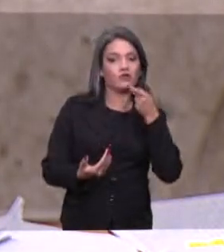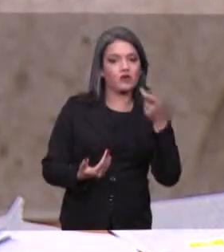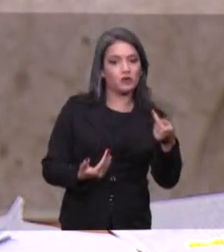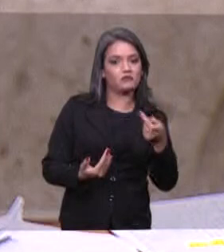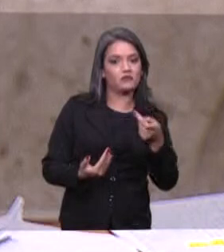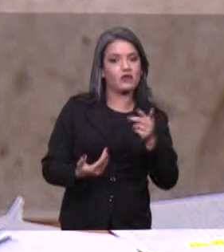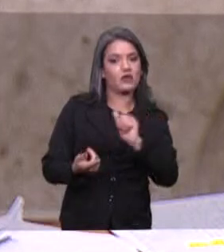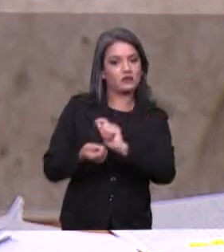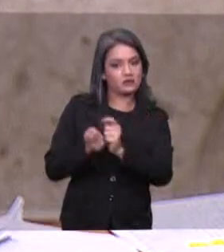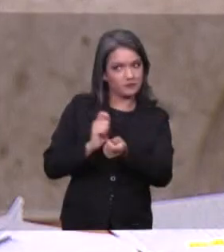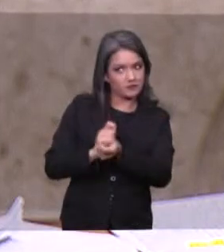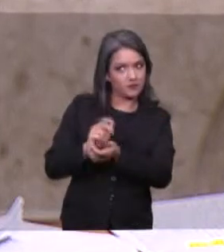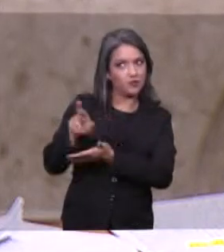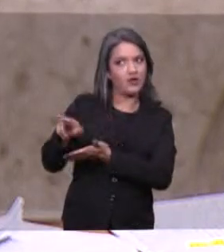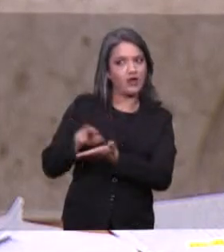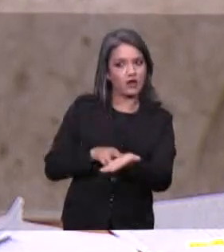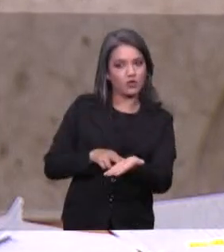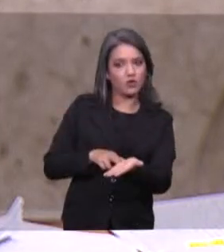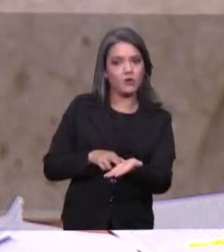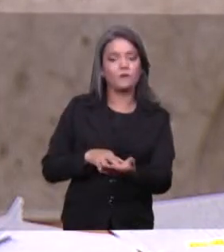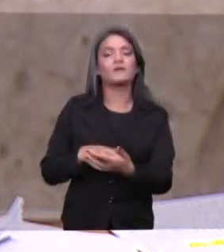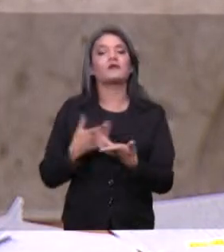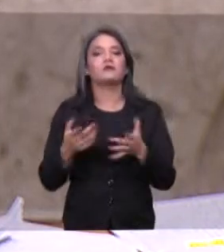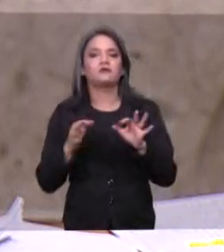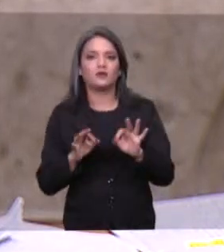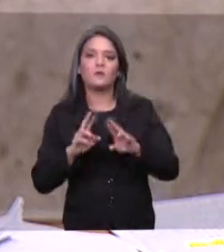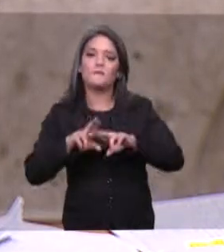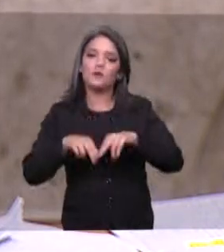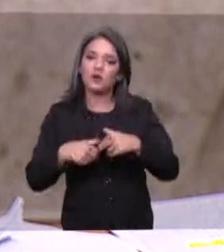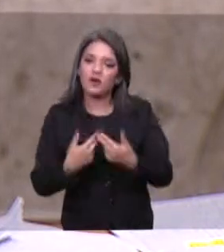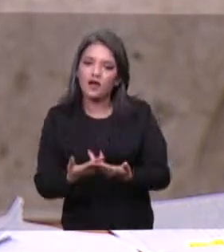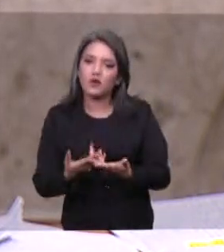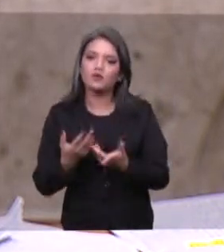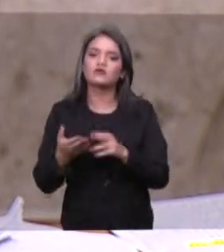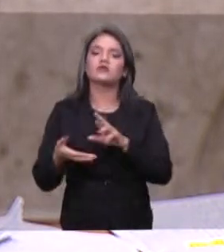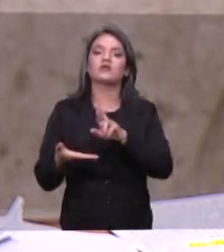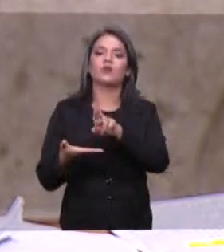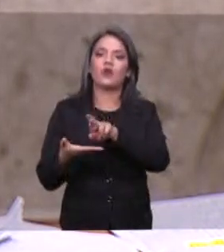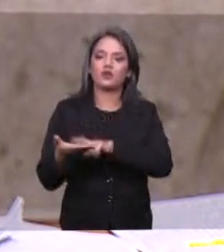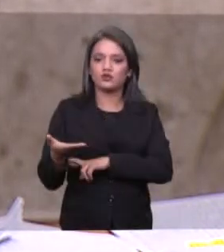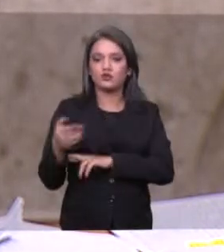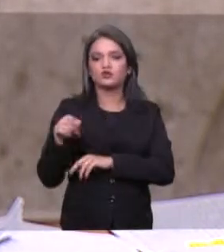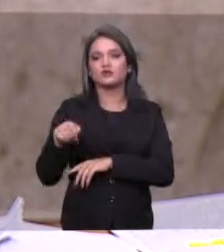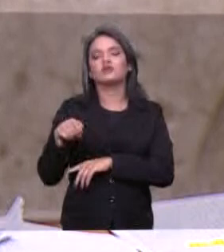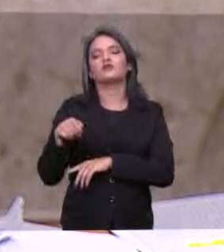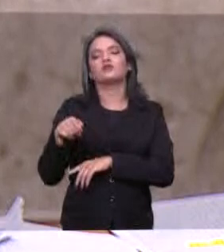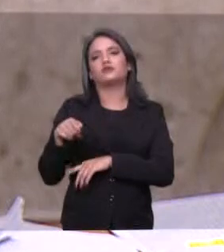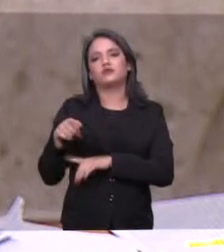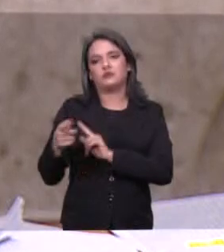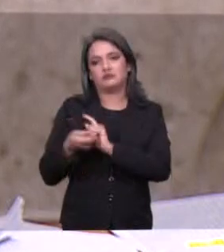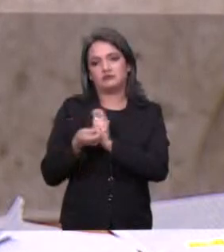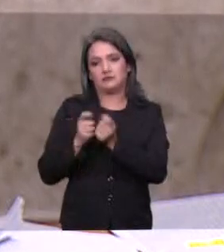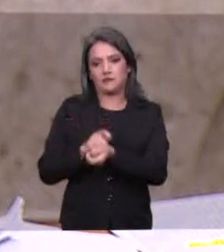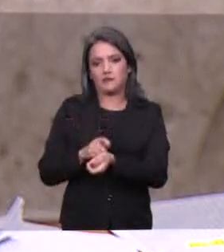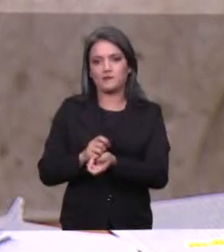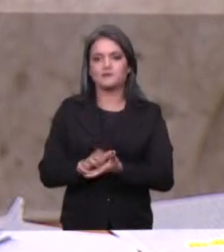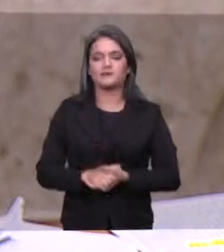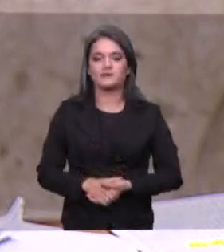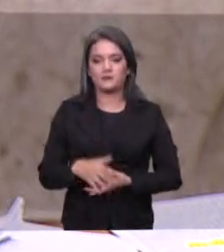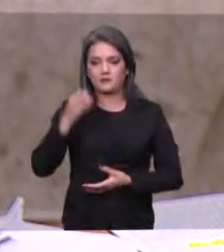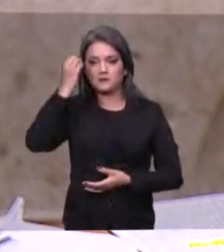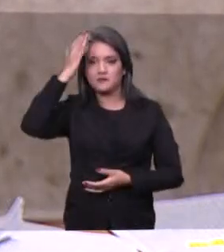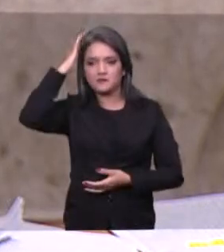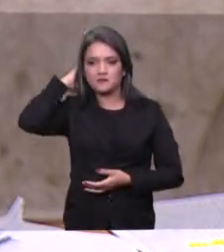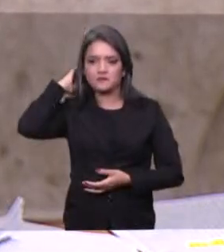relator. Em função dos reajustes efetuados pelo ministro Luiz